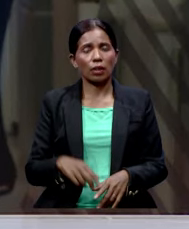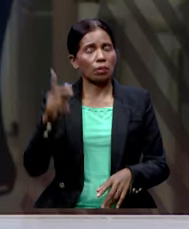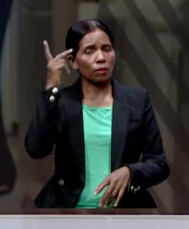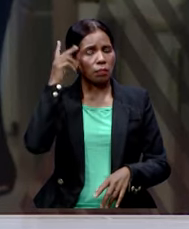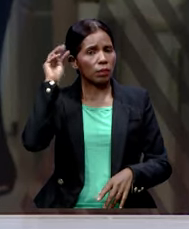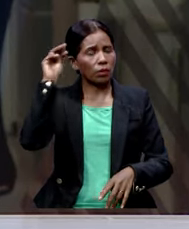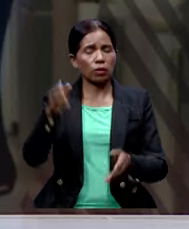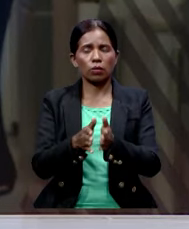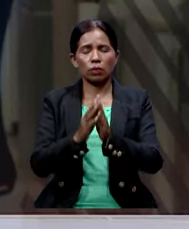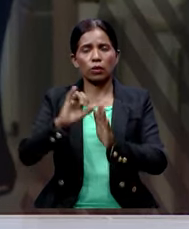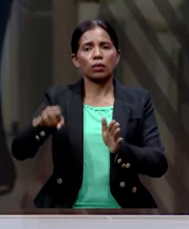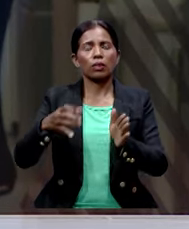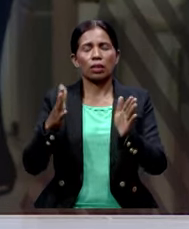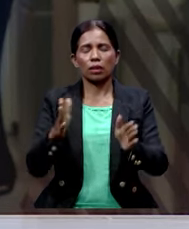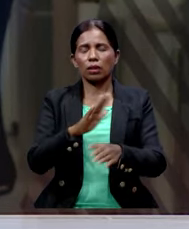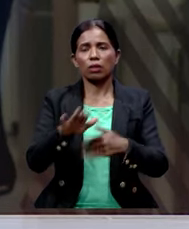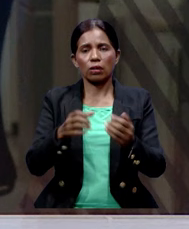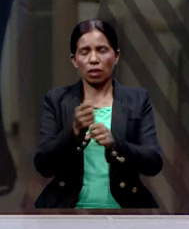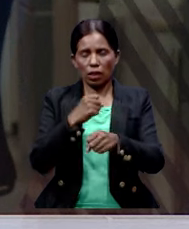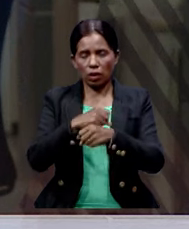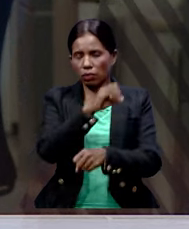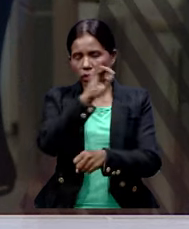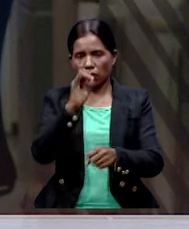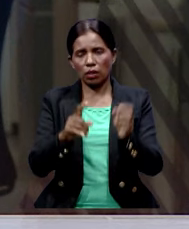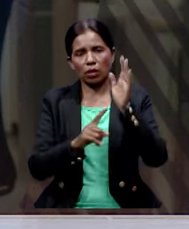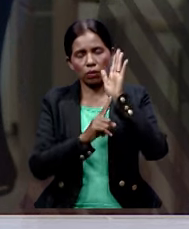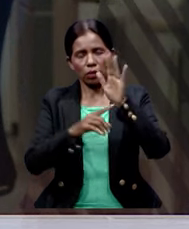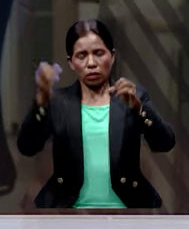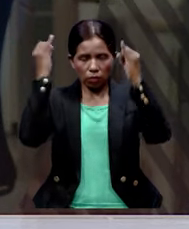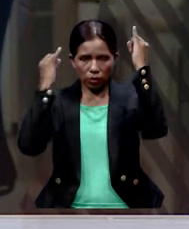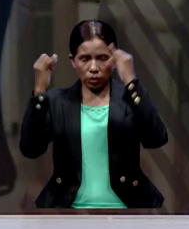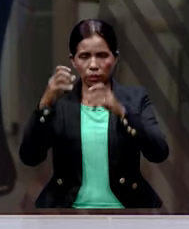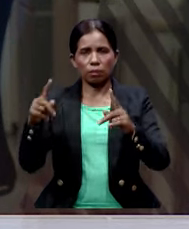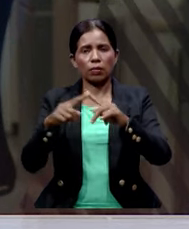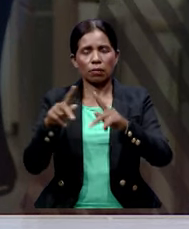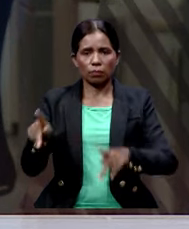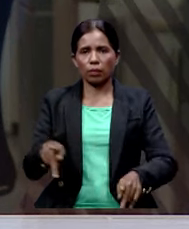Primeiro-ministro russo jornalista Sir, atual investigação, molou fosse a informação para o público.